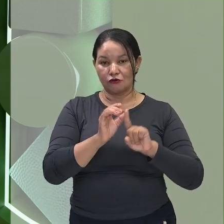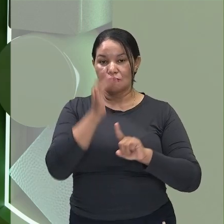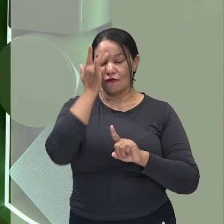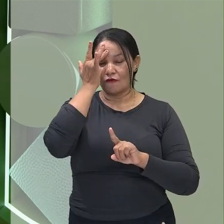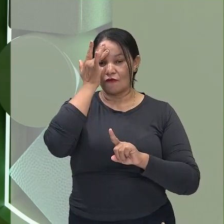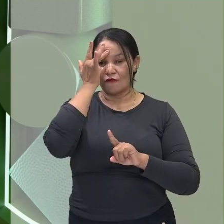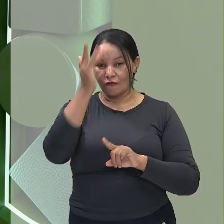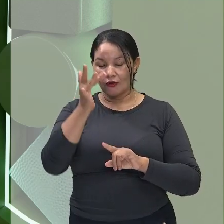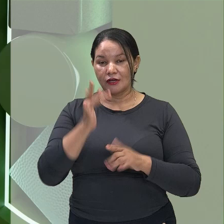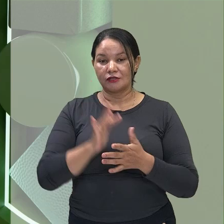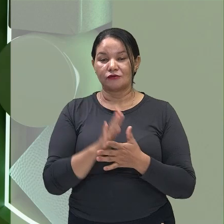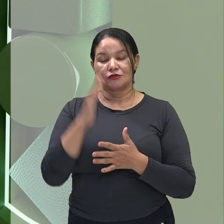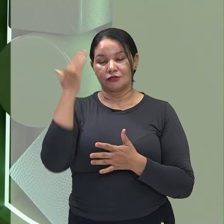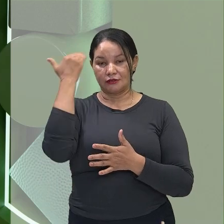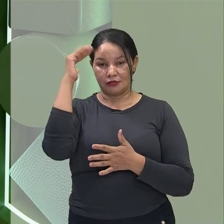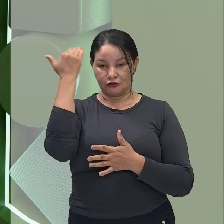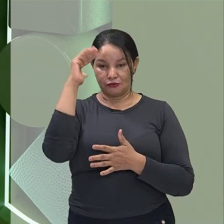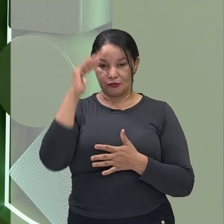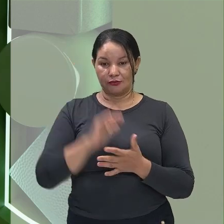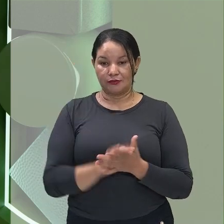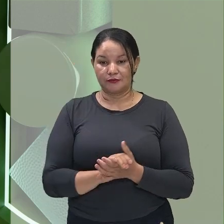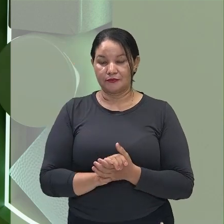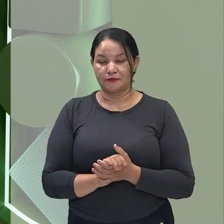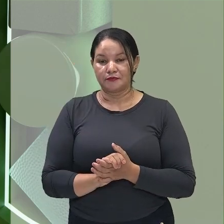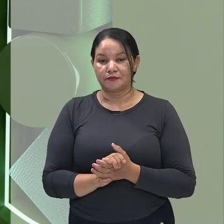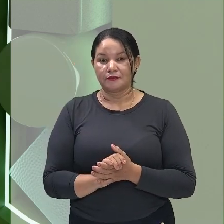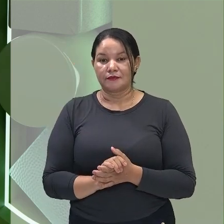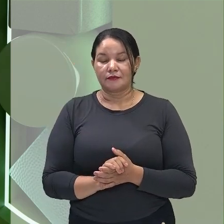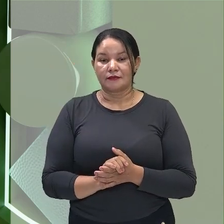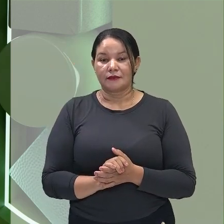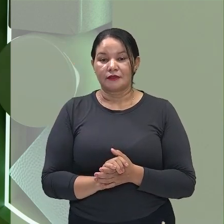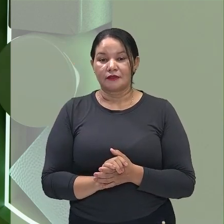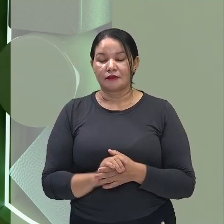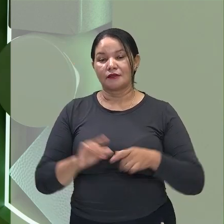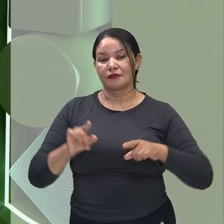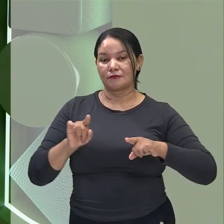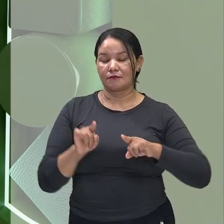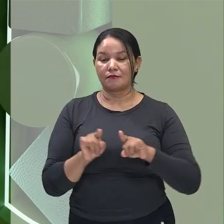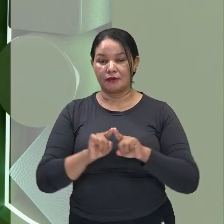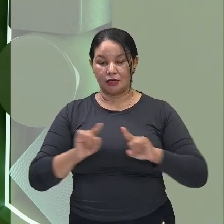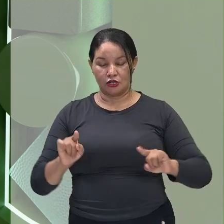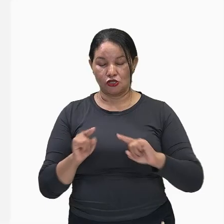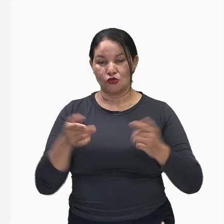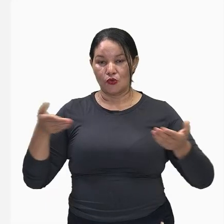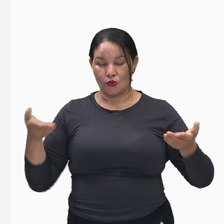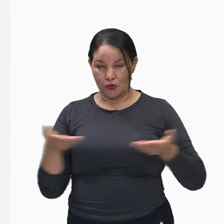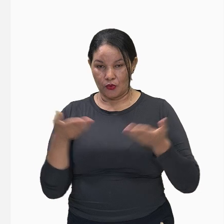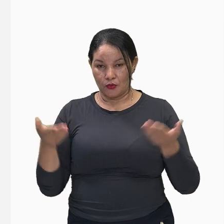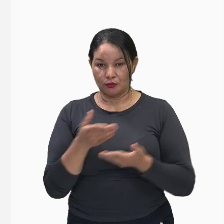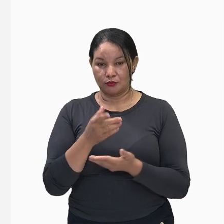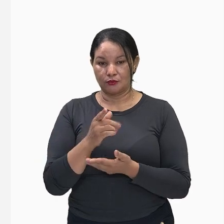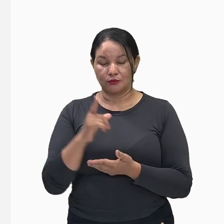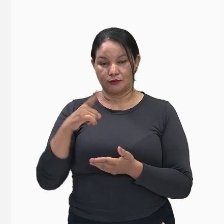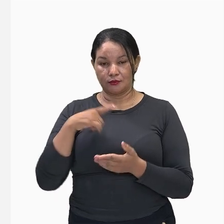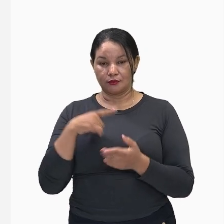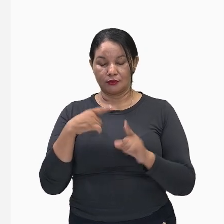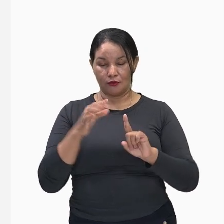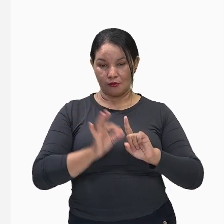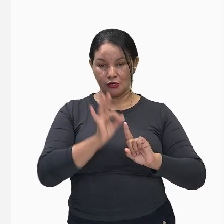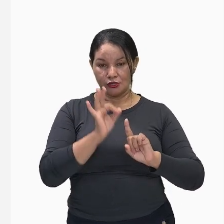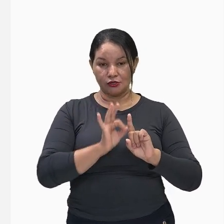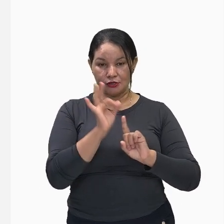de entendimento. Porém, hoje, a Kelvin é uma escala